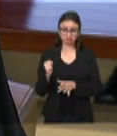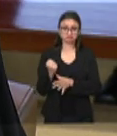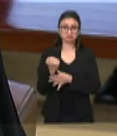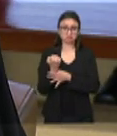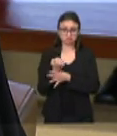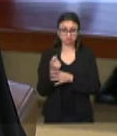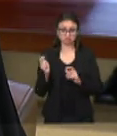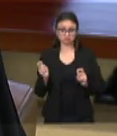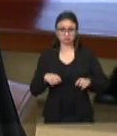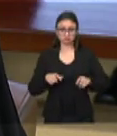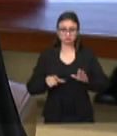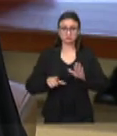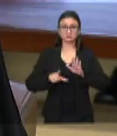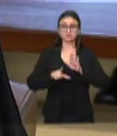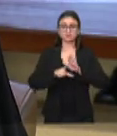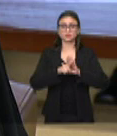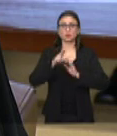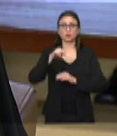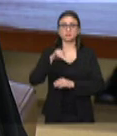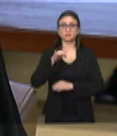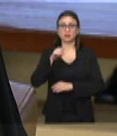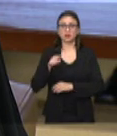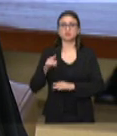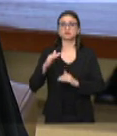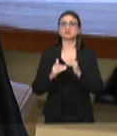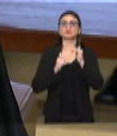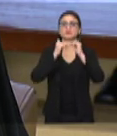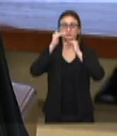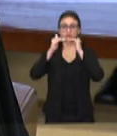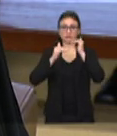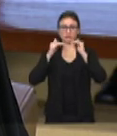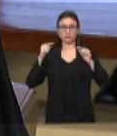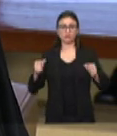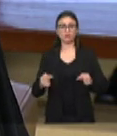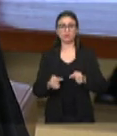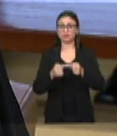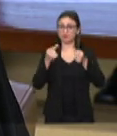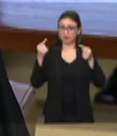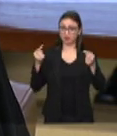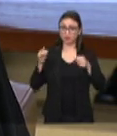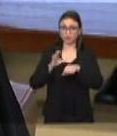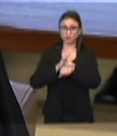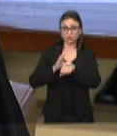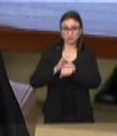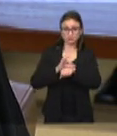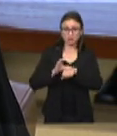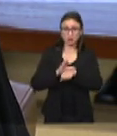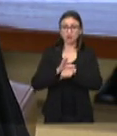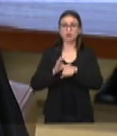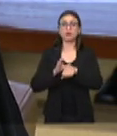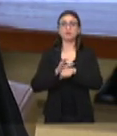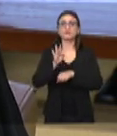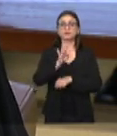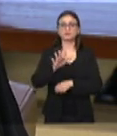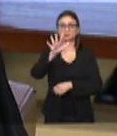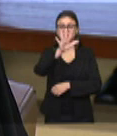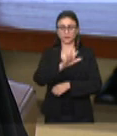da competência legislativa da União desenvolva-se em consonância com a Constituição